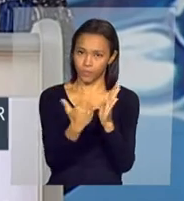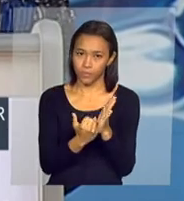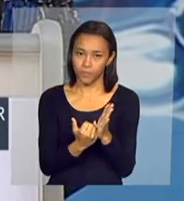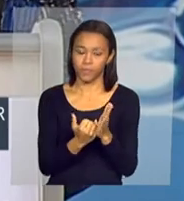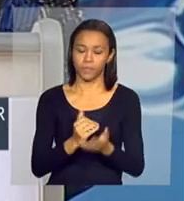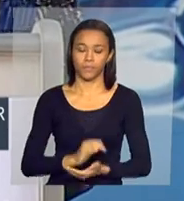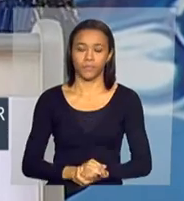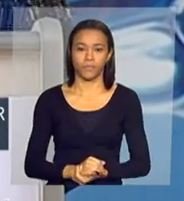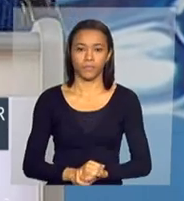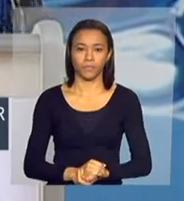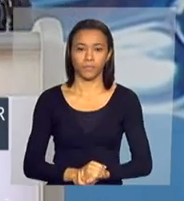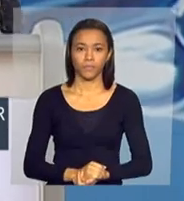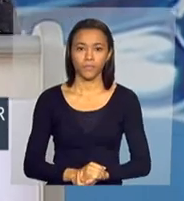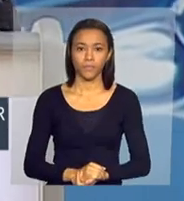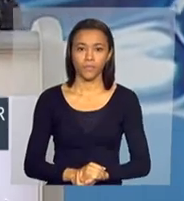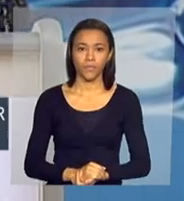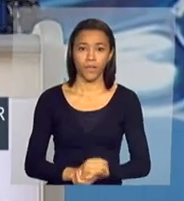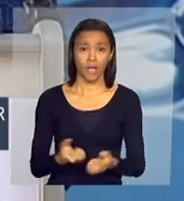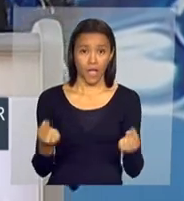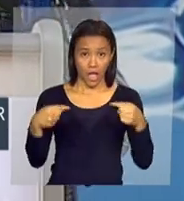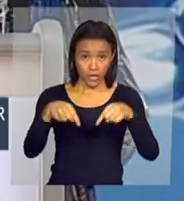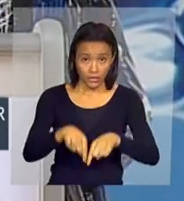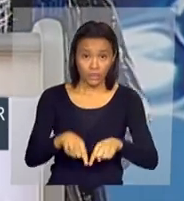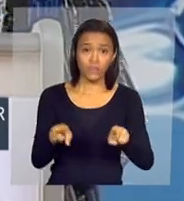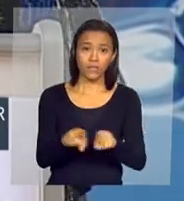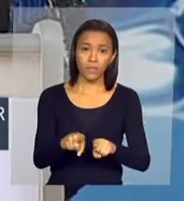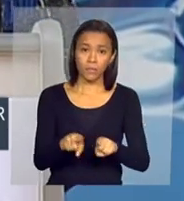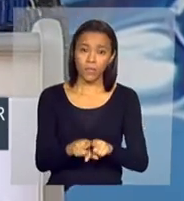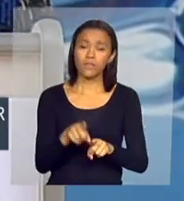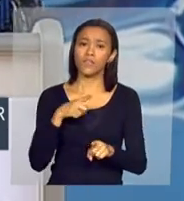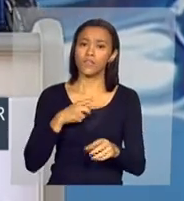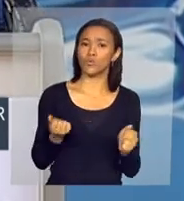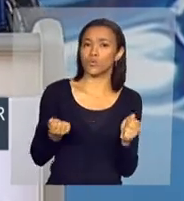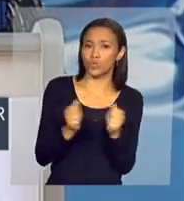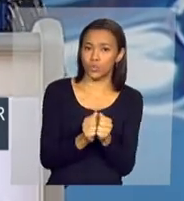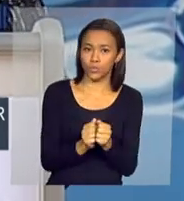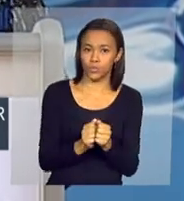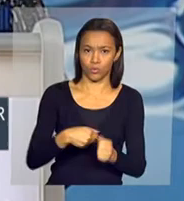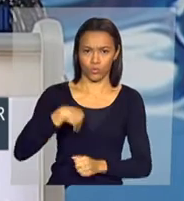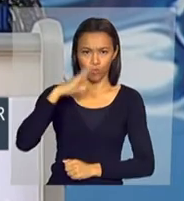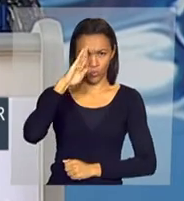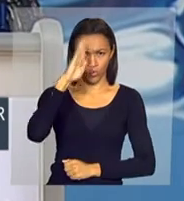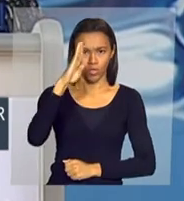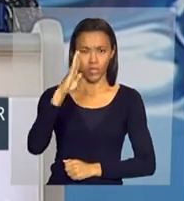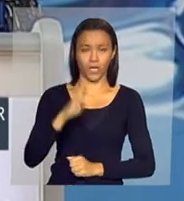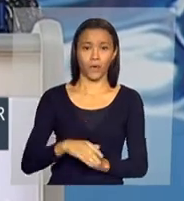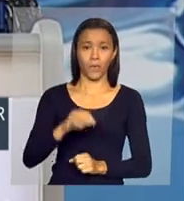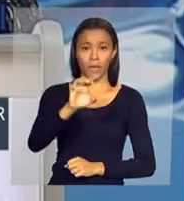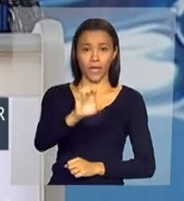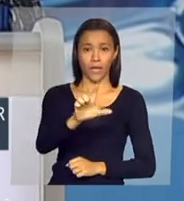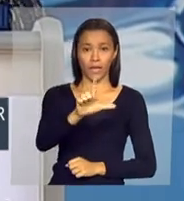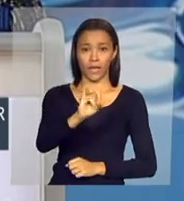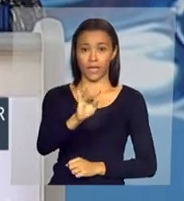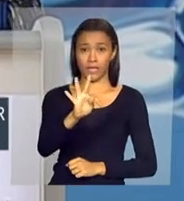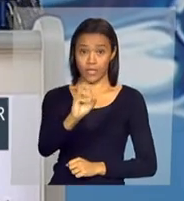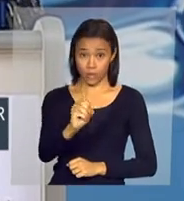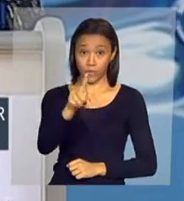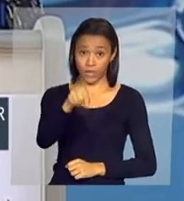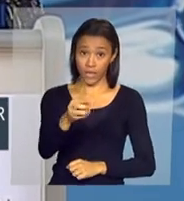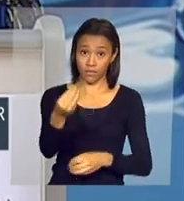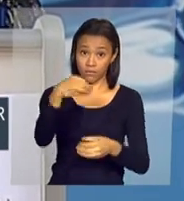Vida. Aqui também me acompanham o general José Elito, que é do Gabinete de